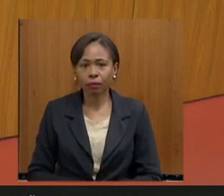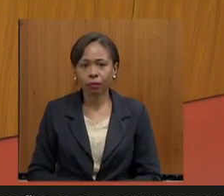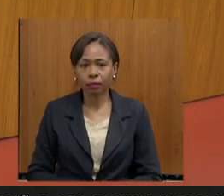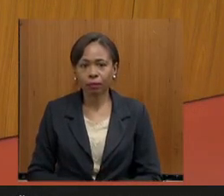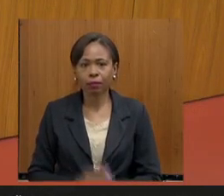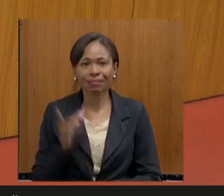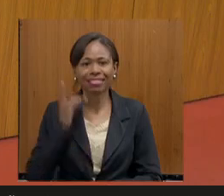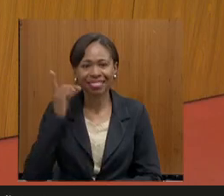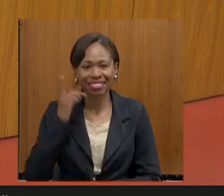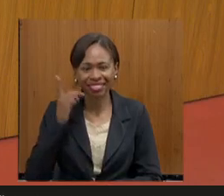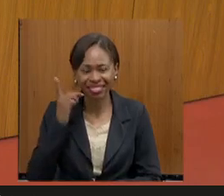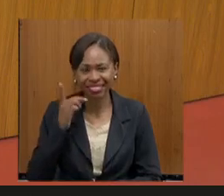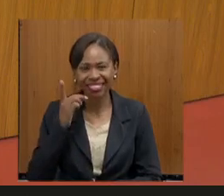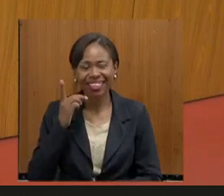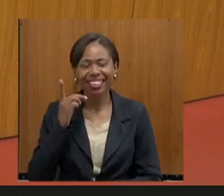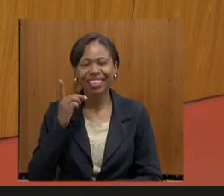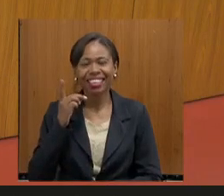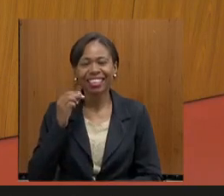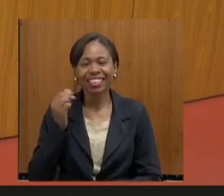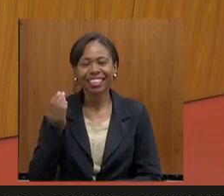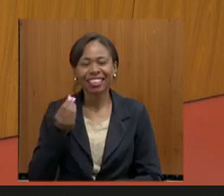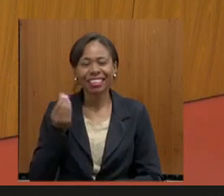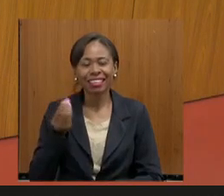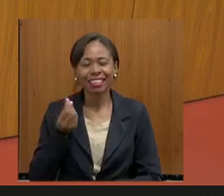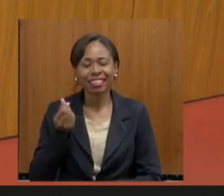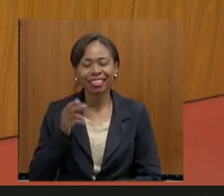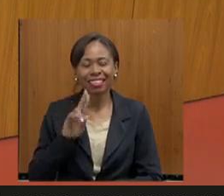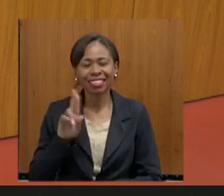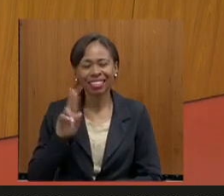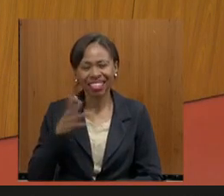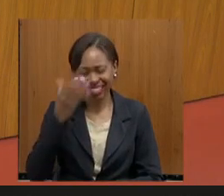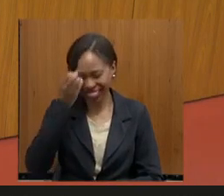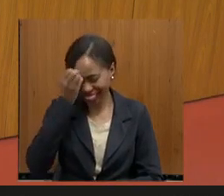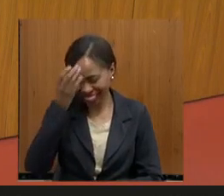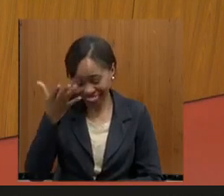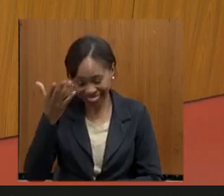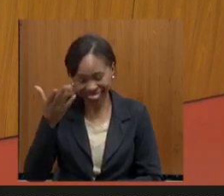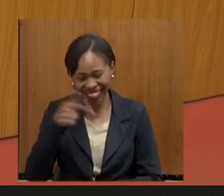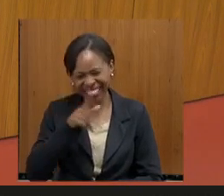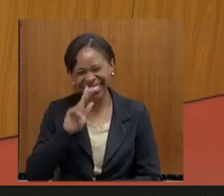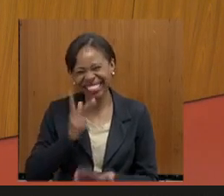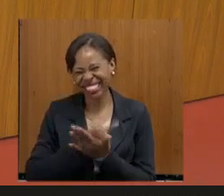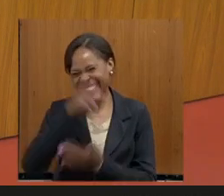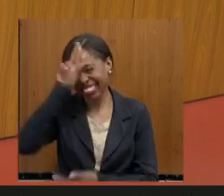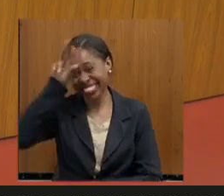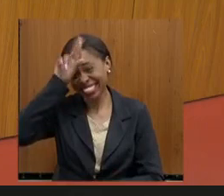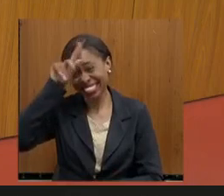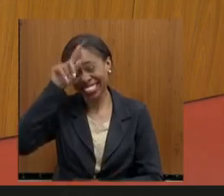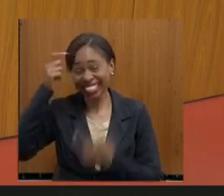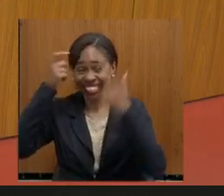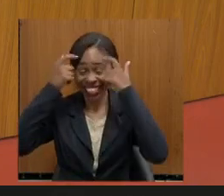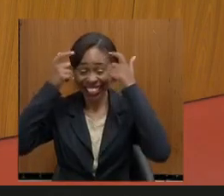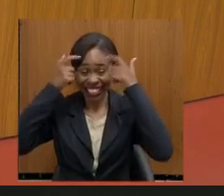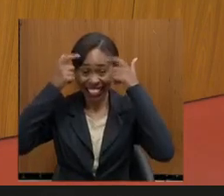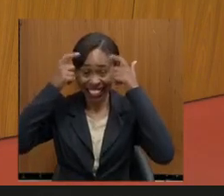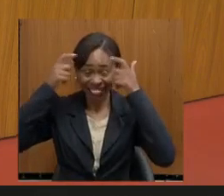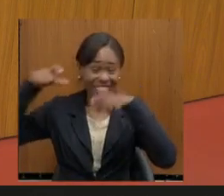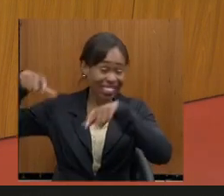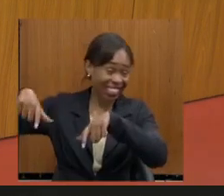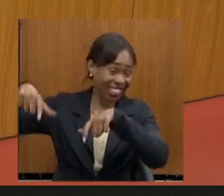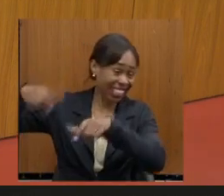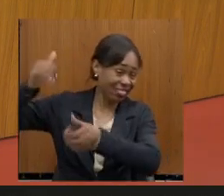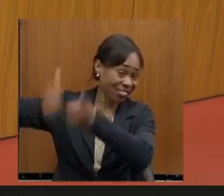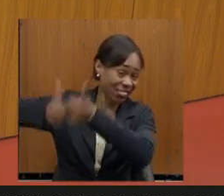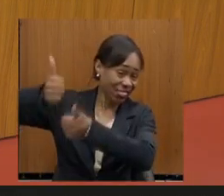colocou até umas duas vezes meu nome então eu tá doido eu tô com a cabeça já em campo realmente